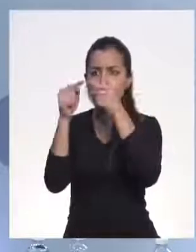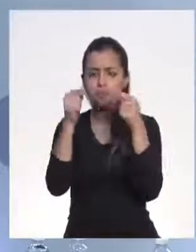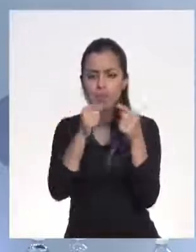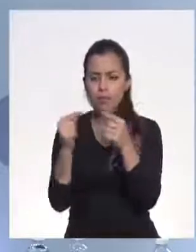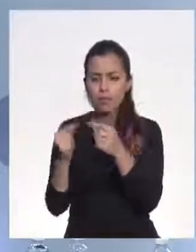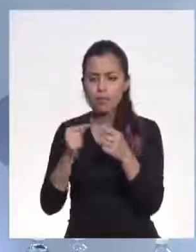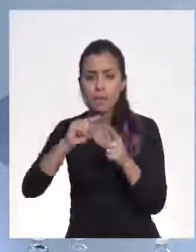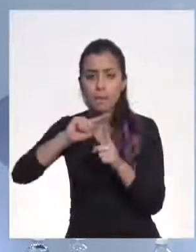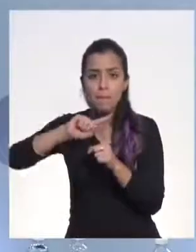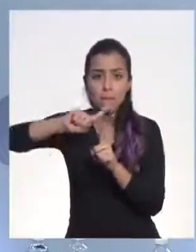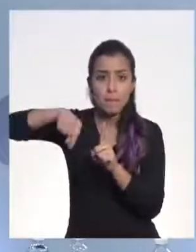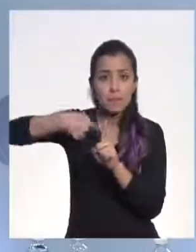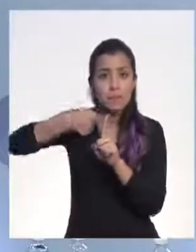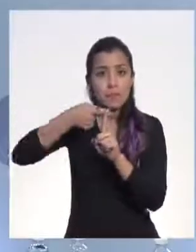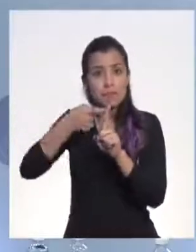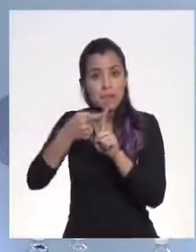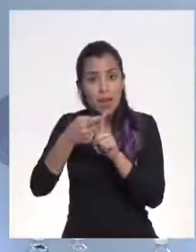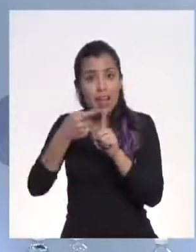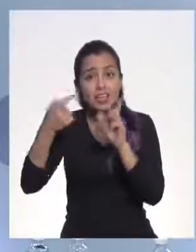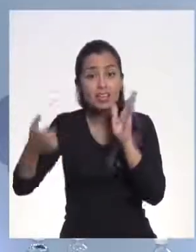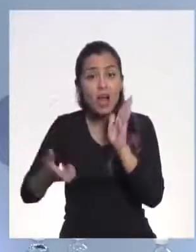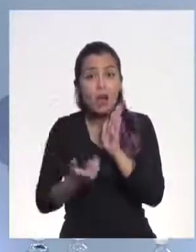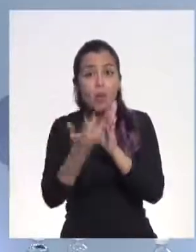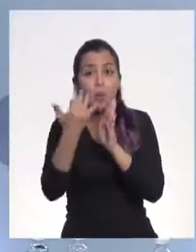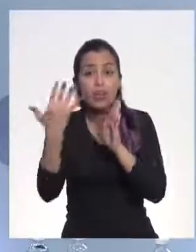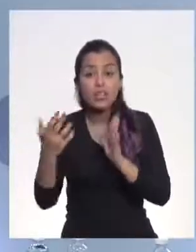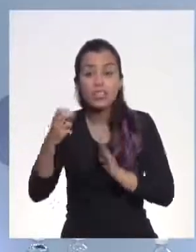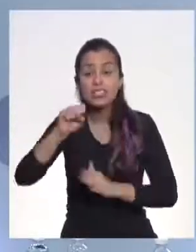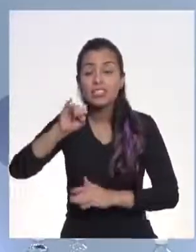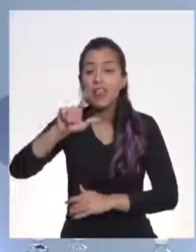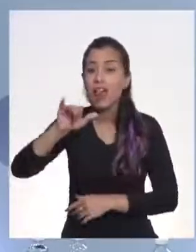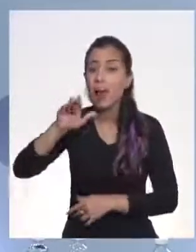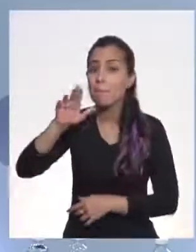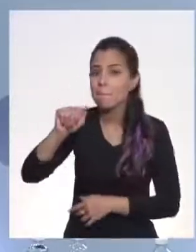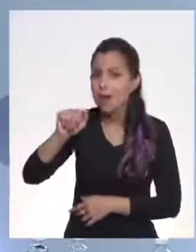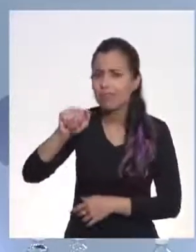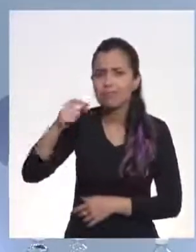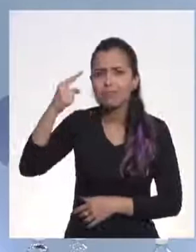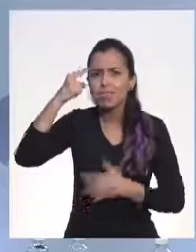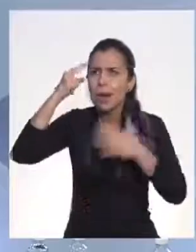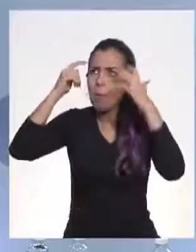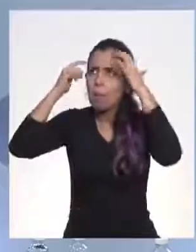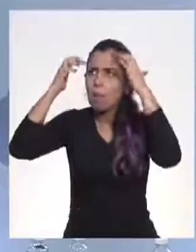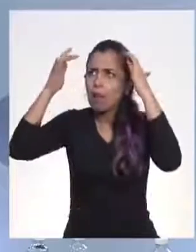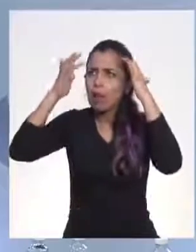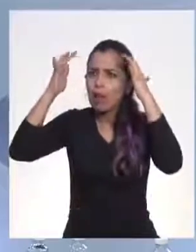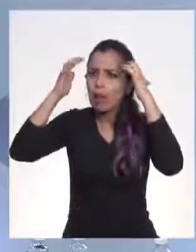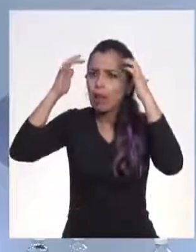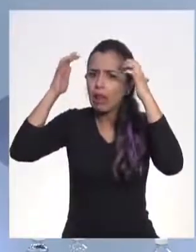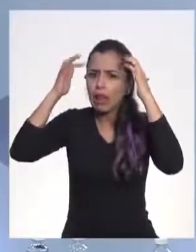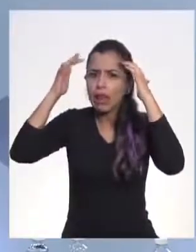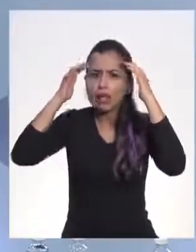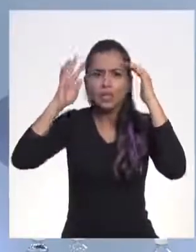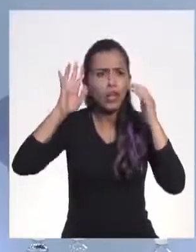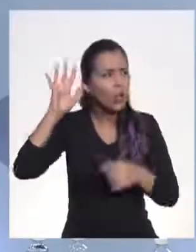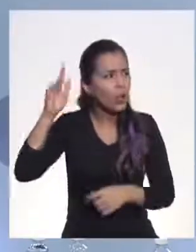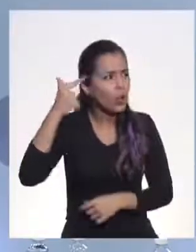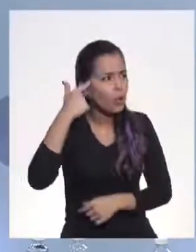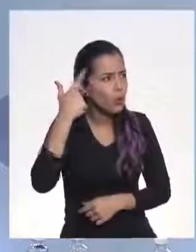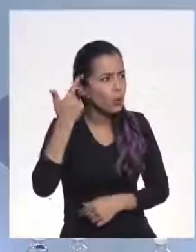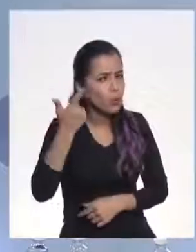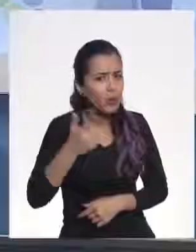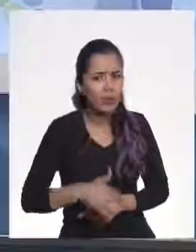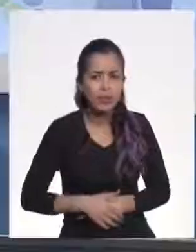e ainda vou ter que contar as sílabas só pensa na generalidade pensa na loucura que é isso